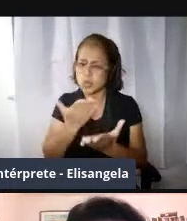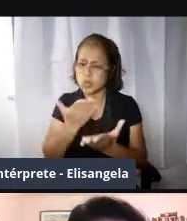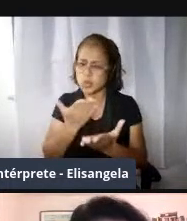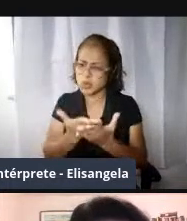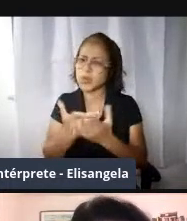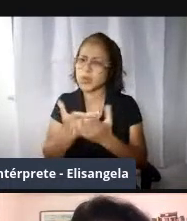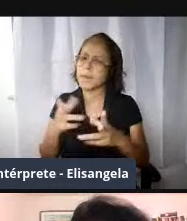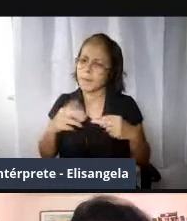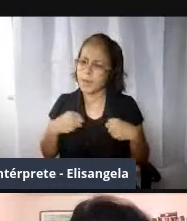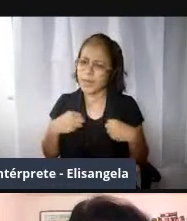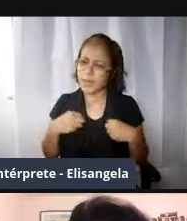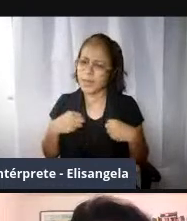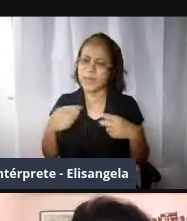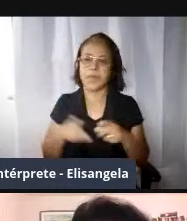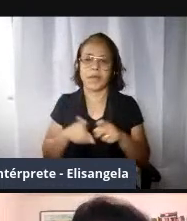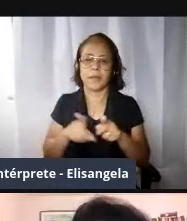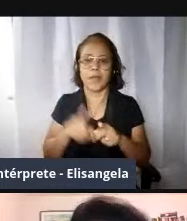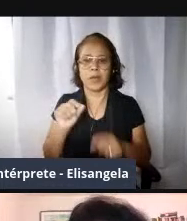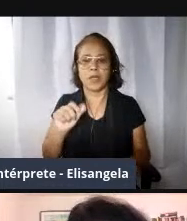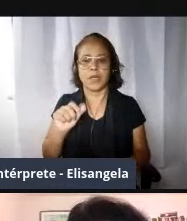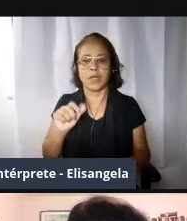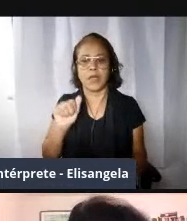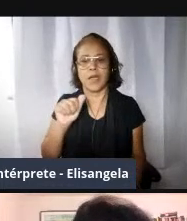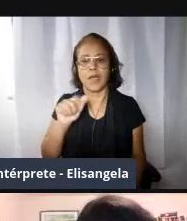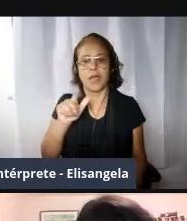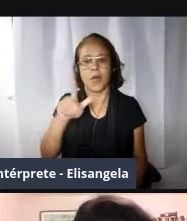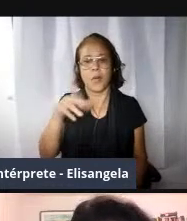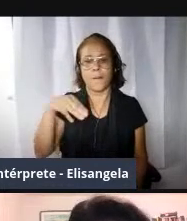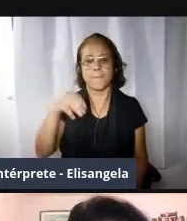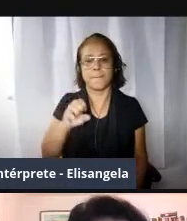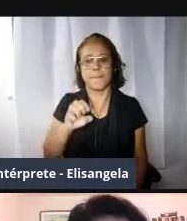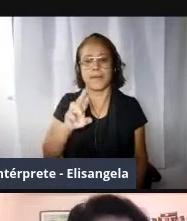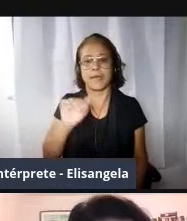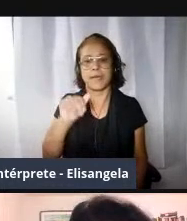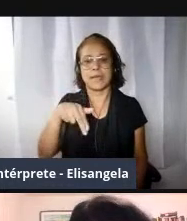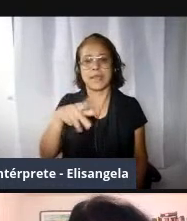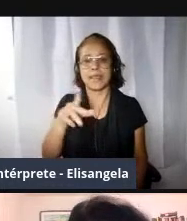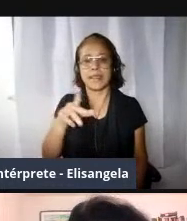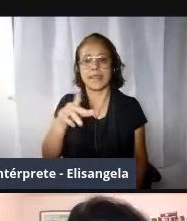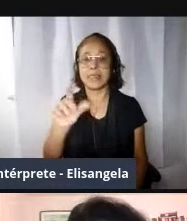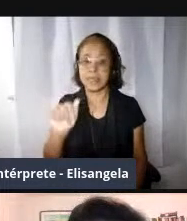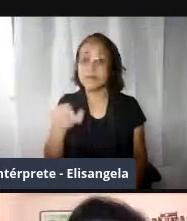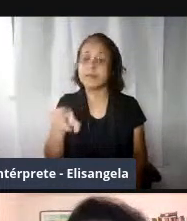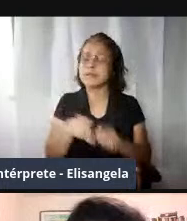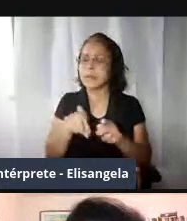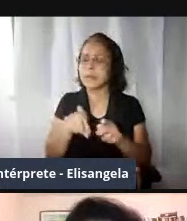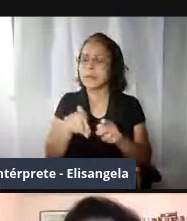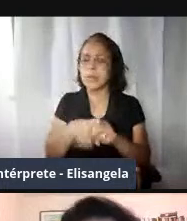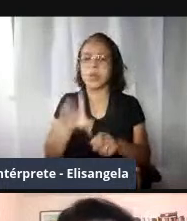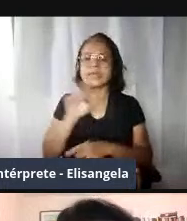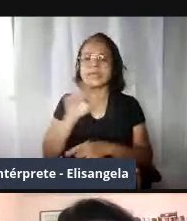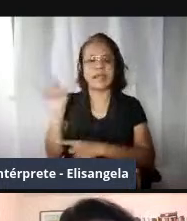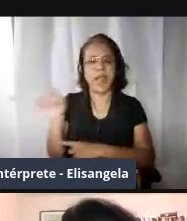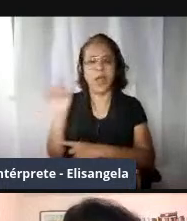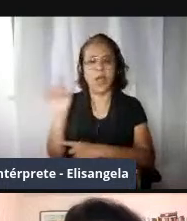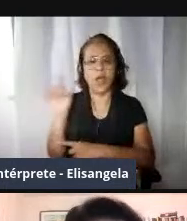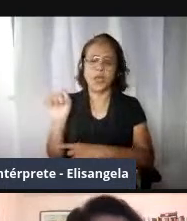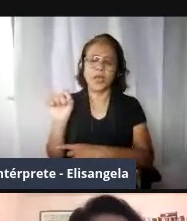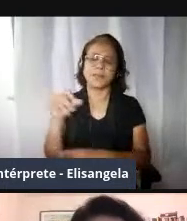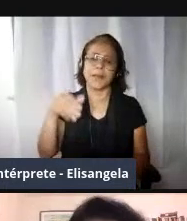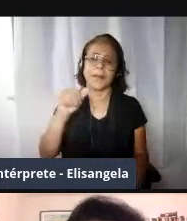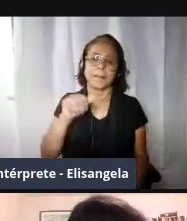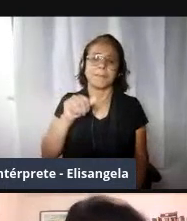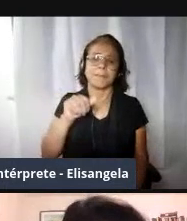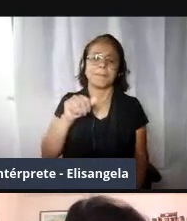uma primeira mulher a votar na Assembleia Constituinte lá no Rio, né, nascida em Maceió, criada no Pará e depois vai para o Rio de